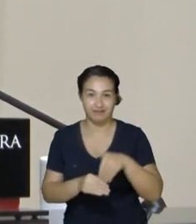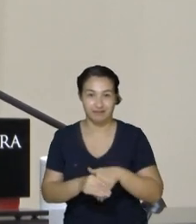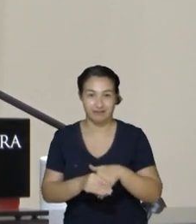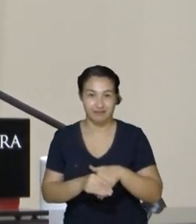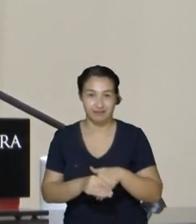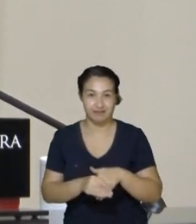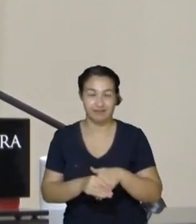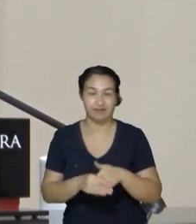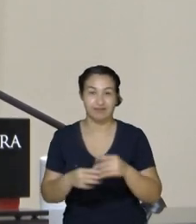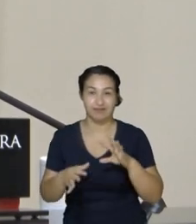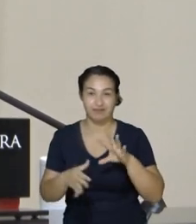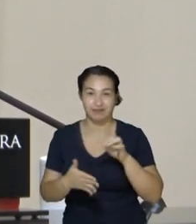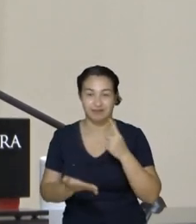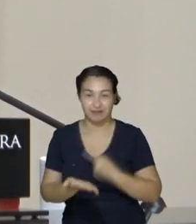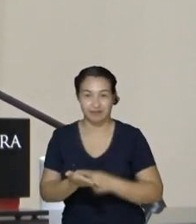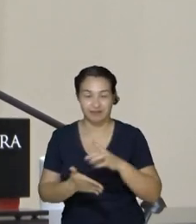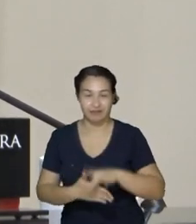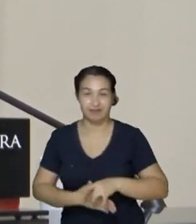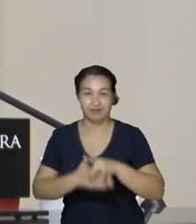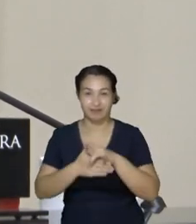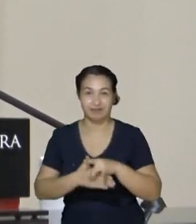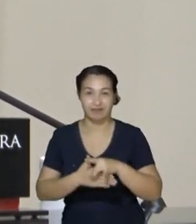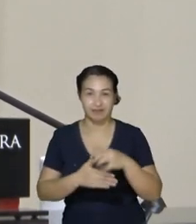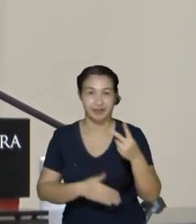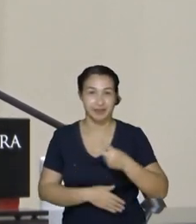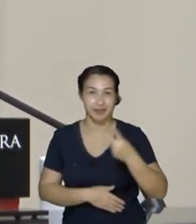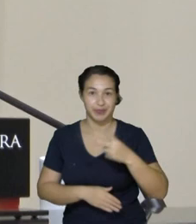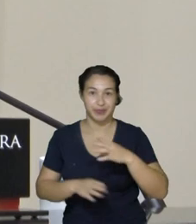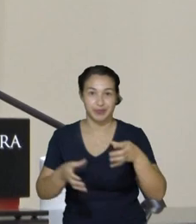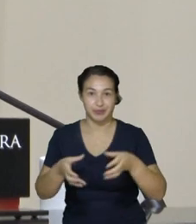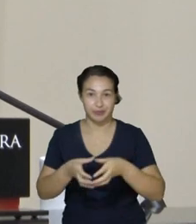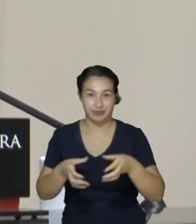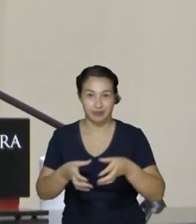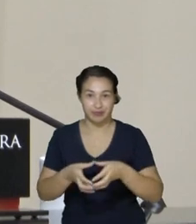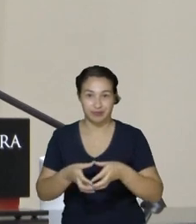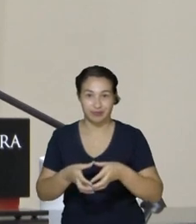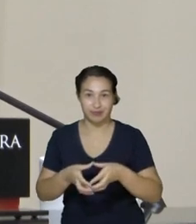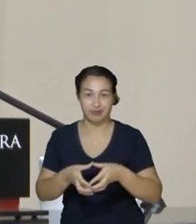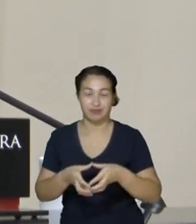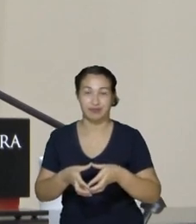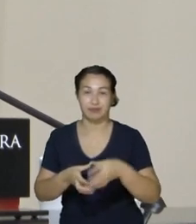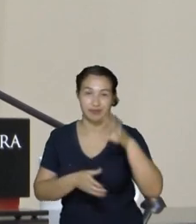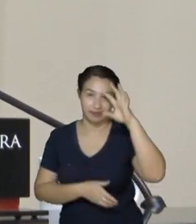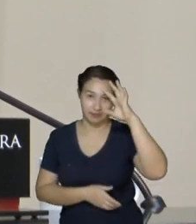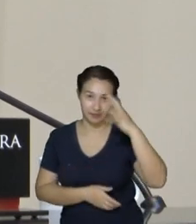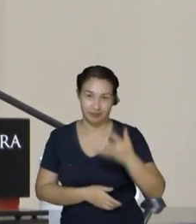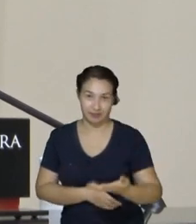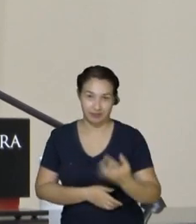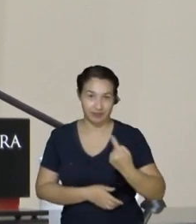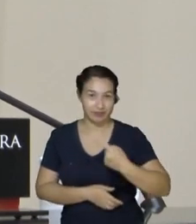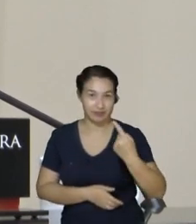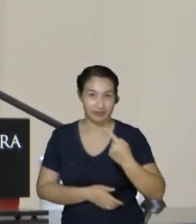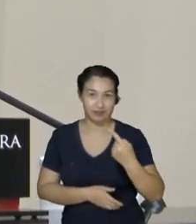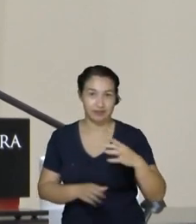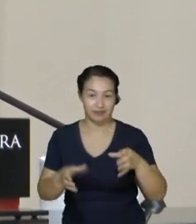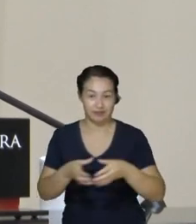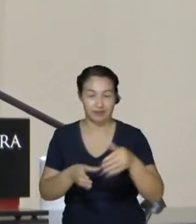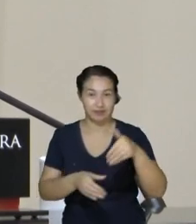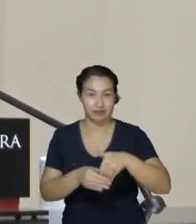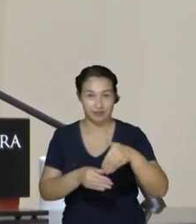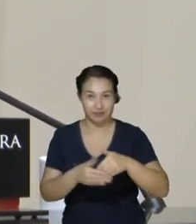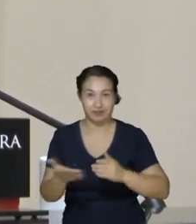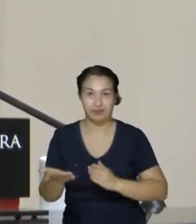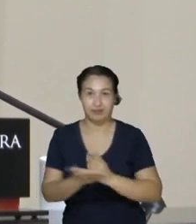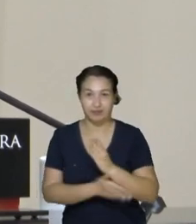entre líderes, foi considerado para o segundo turno o mesmo resultado do primeiro turno e aprovadas as